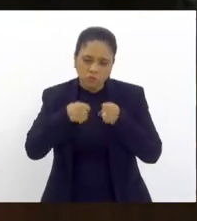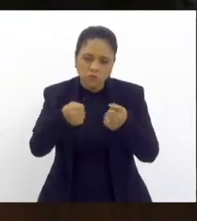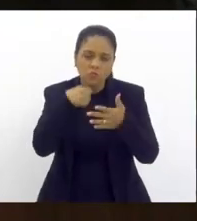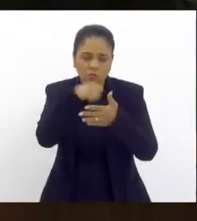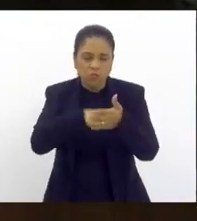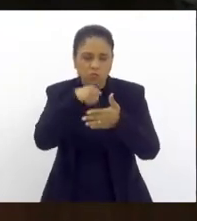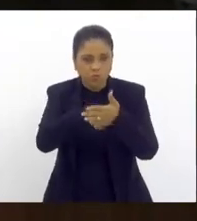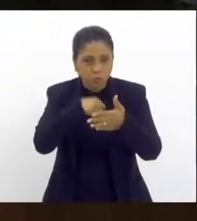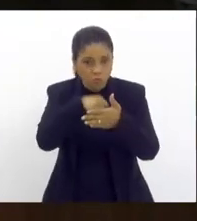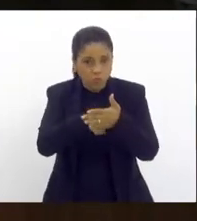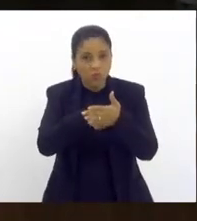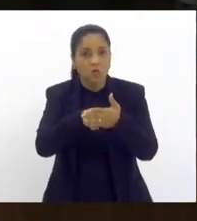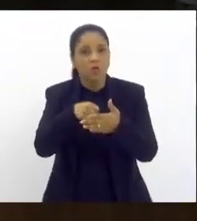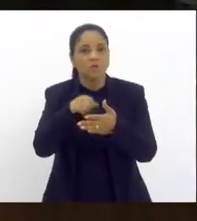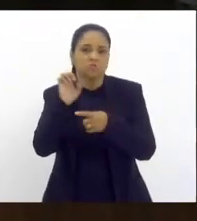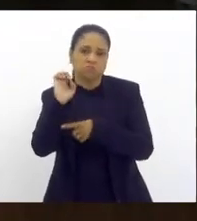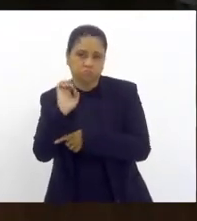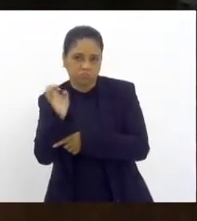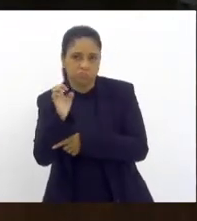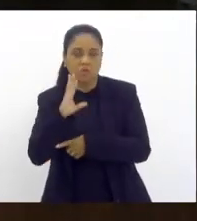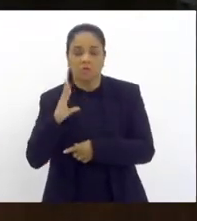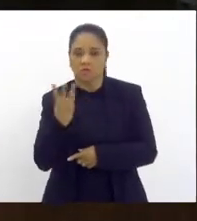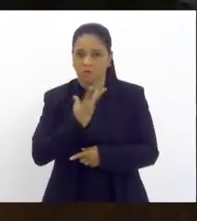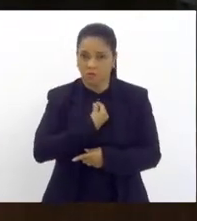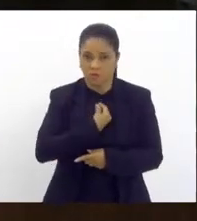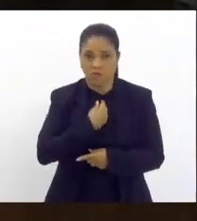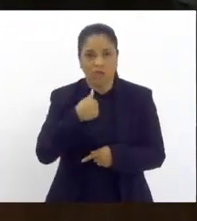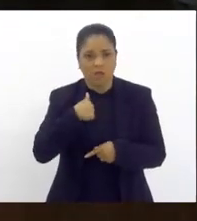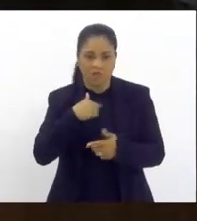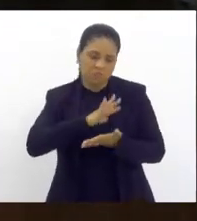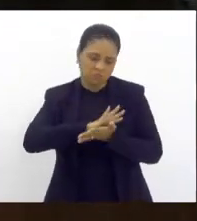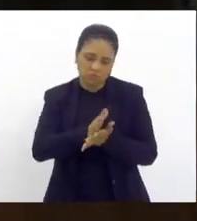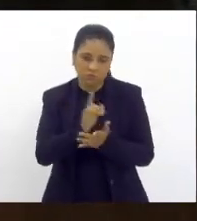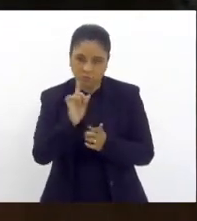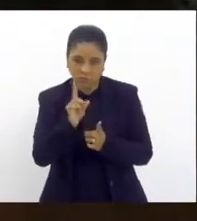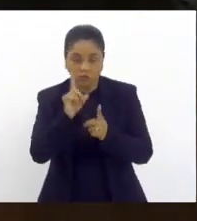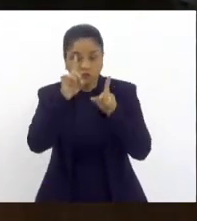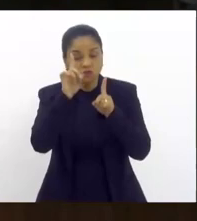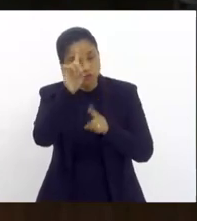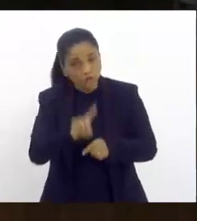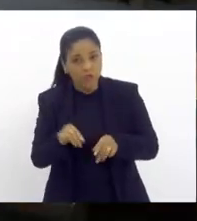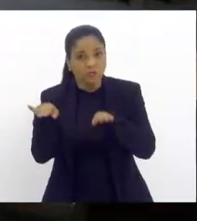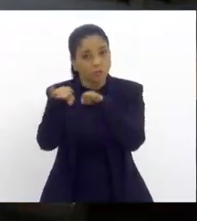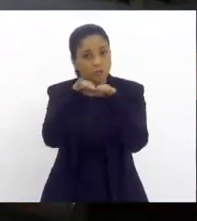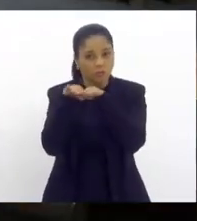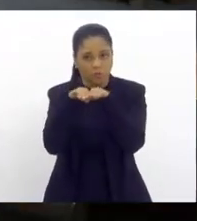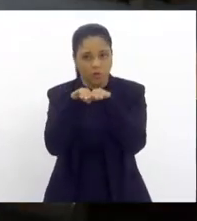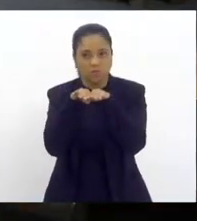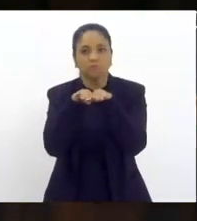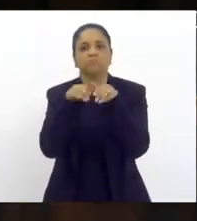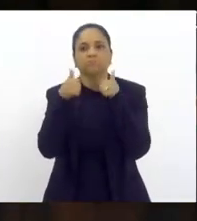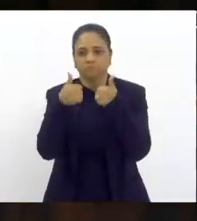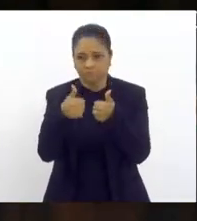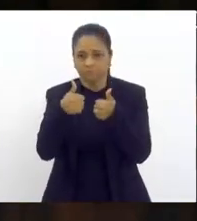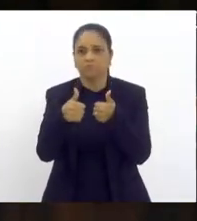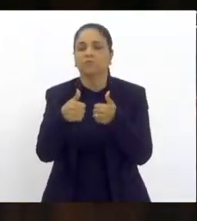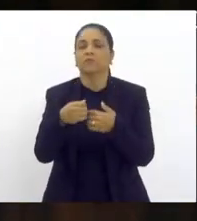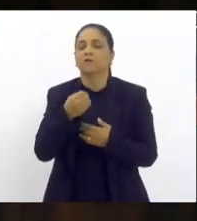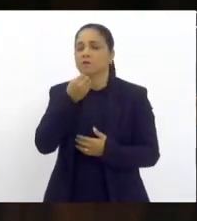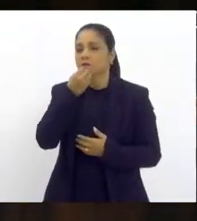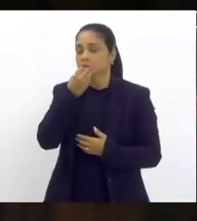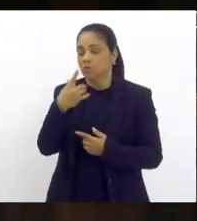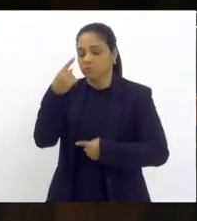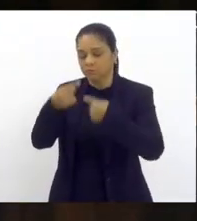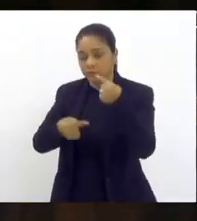contra, mas não por ser homofóbica ou transfóbica. E sim porque o direito é para todos e não desse jeito. Ainda em discussão, temos